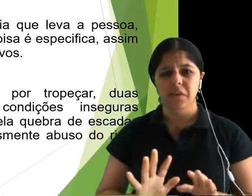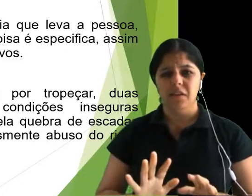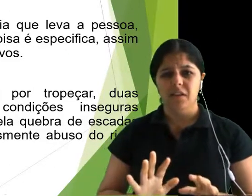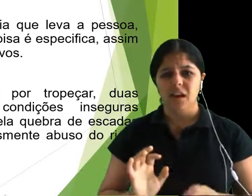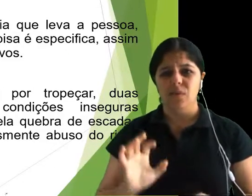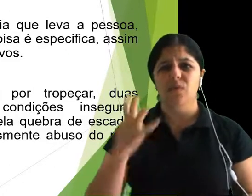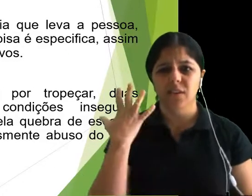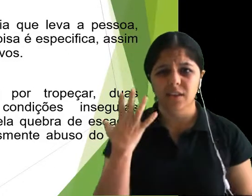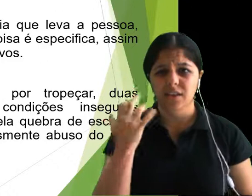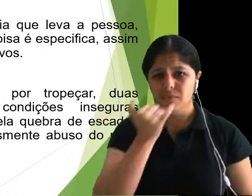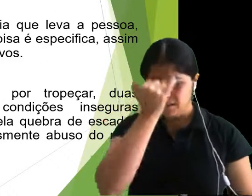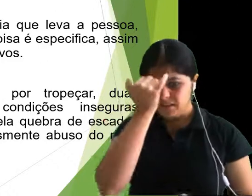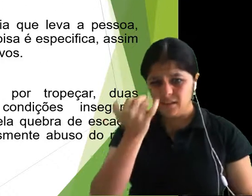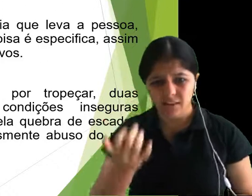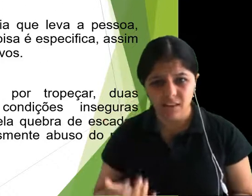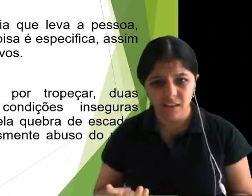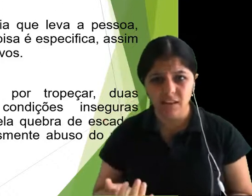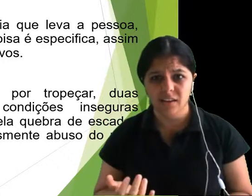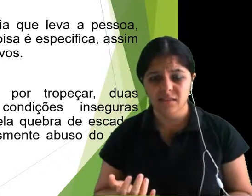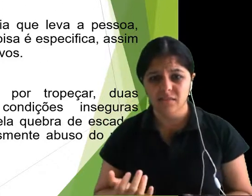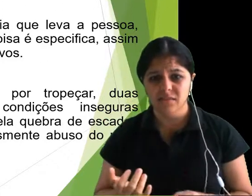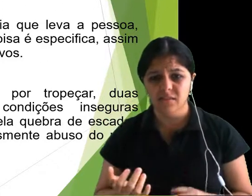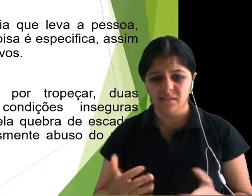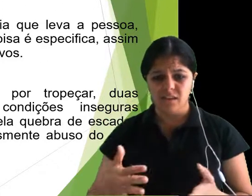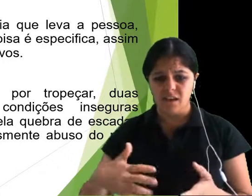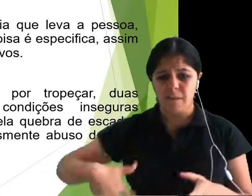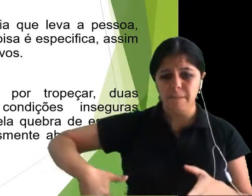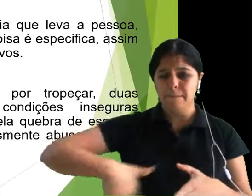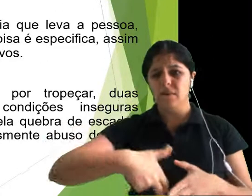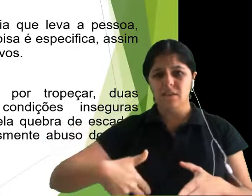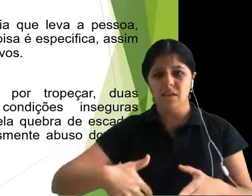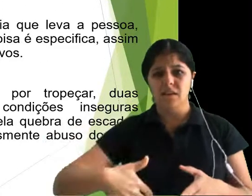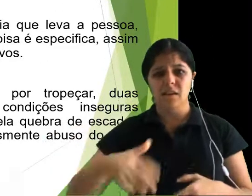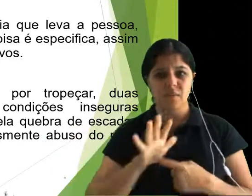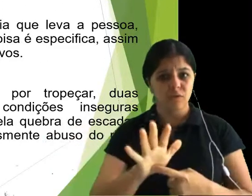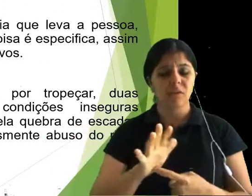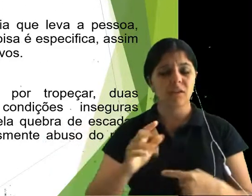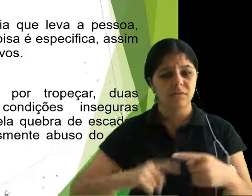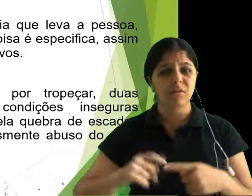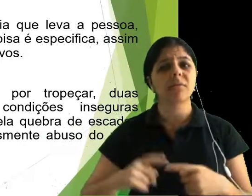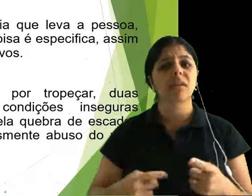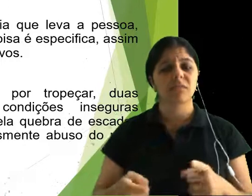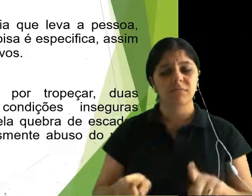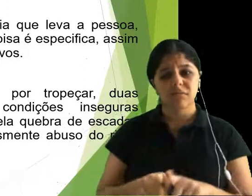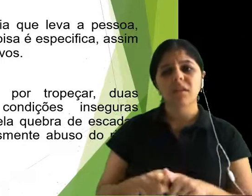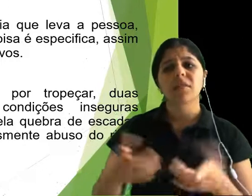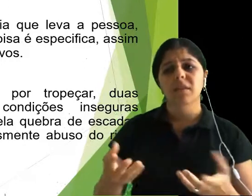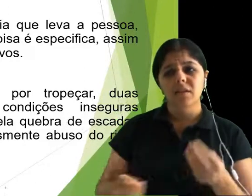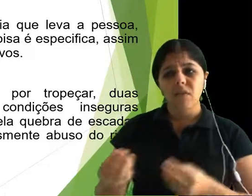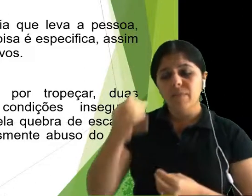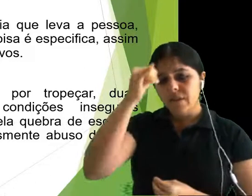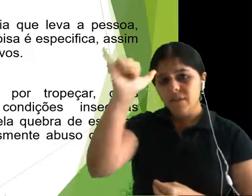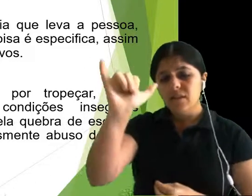a ocorrência que leva a pessoa, neste caso, a bater contra alguma coisa específica, assim como também são os meios